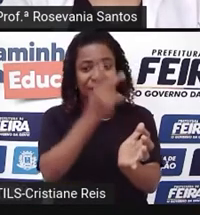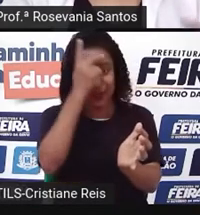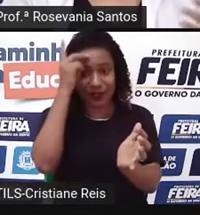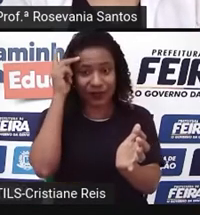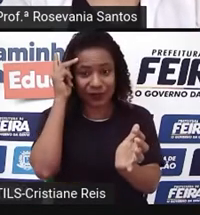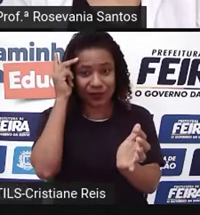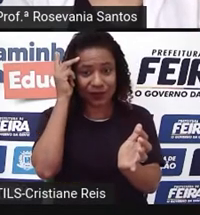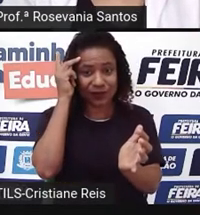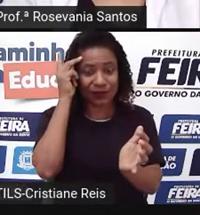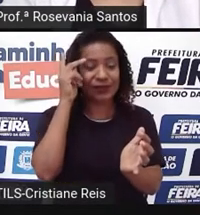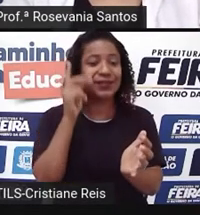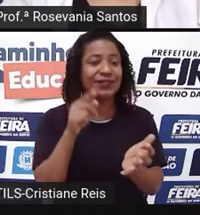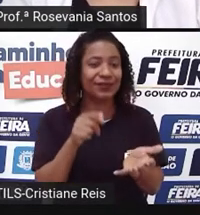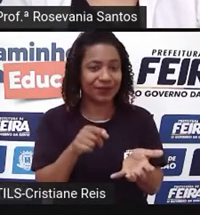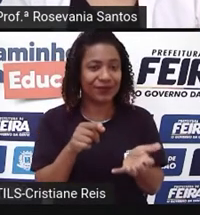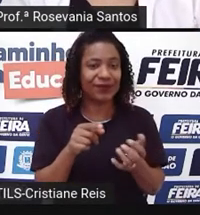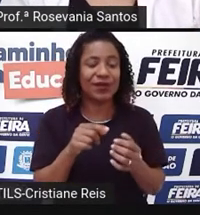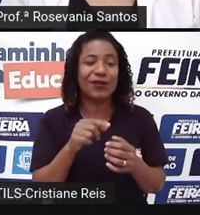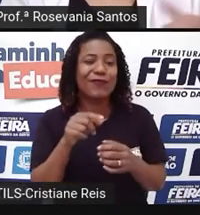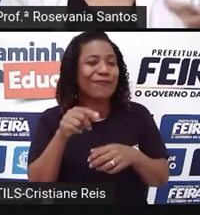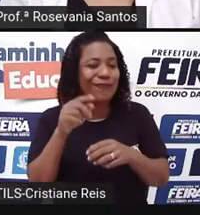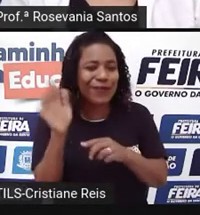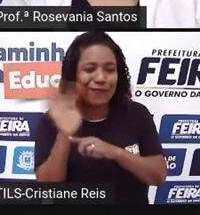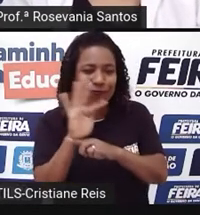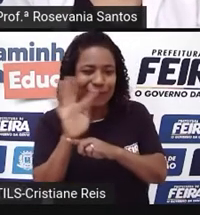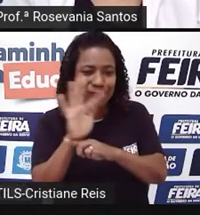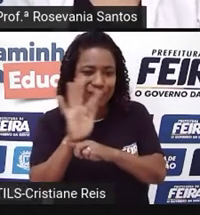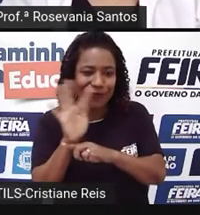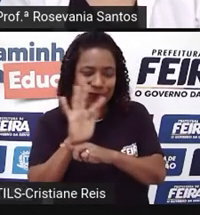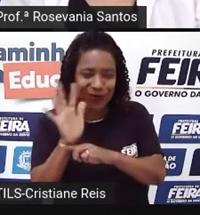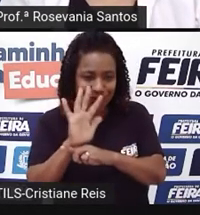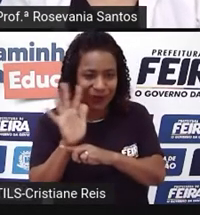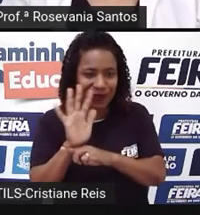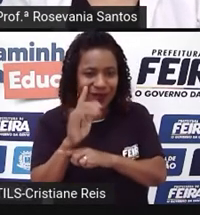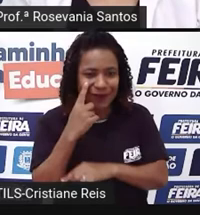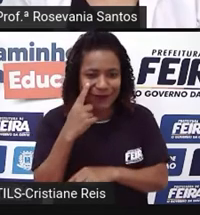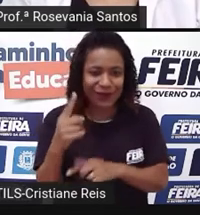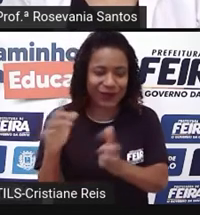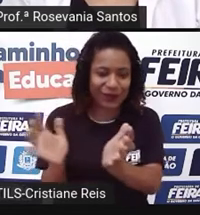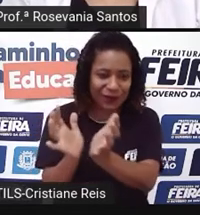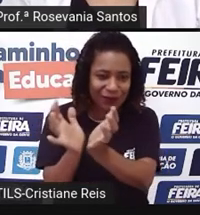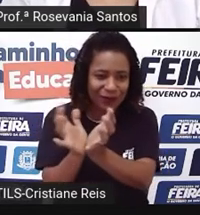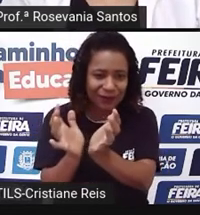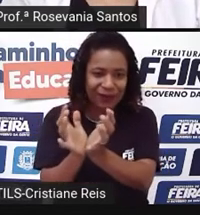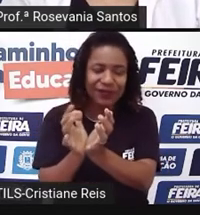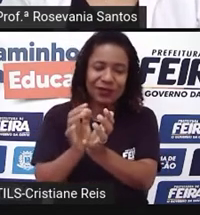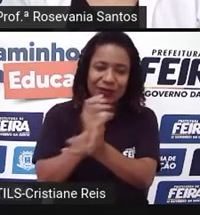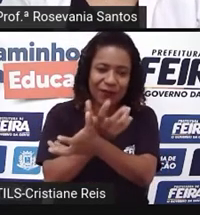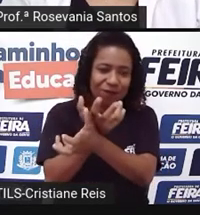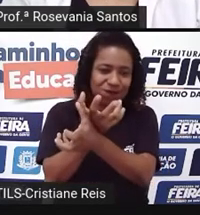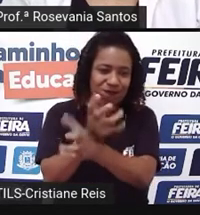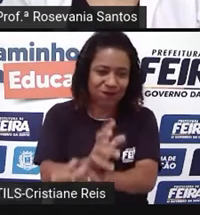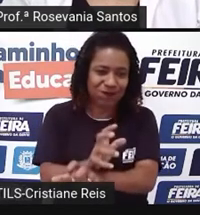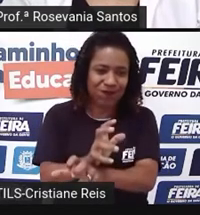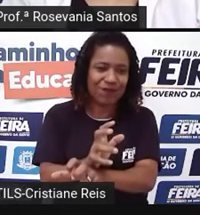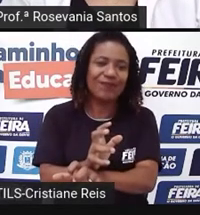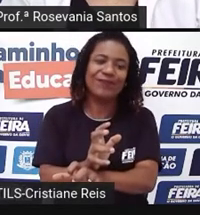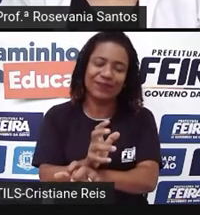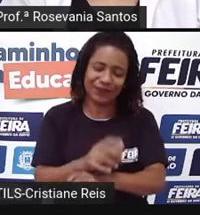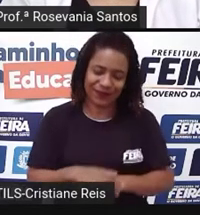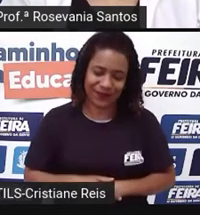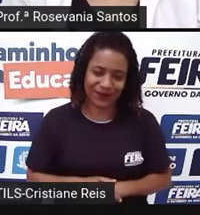mais aparecem, né, nos filmes quando pega qualquer situação do deserto ali, no continente